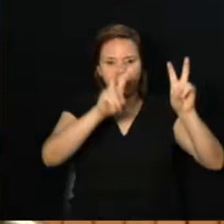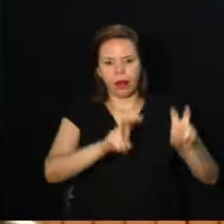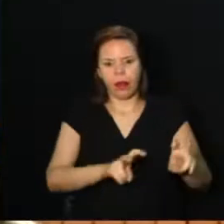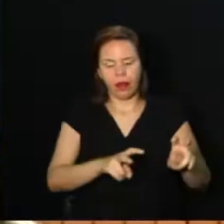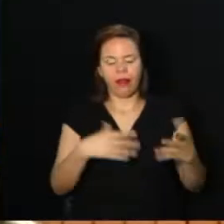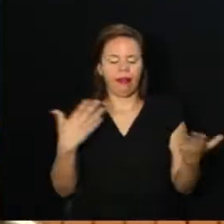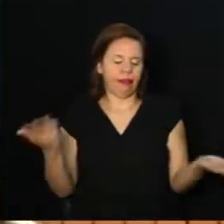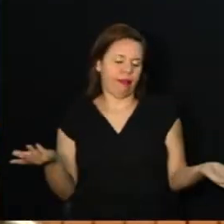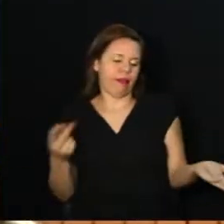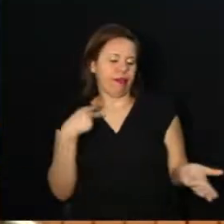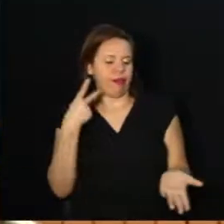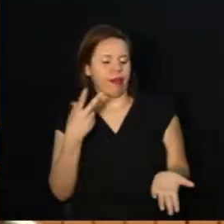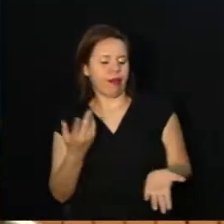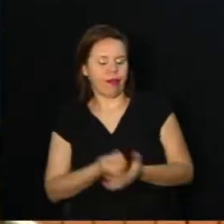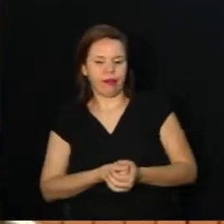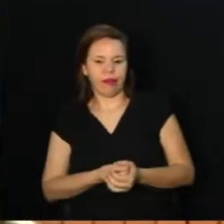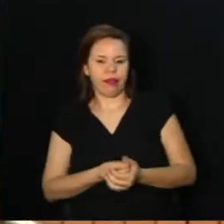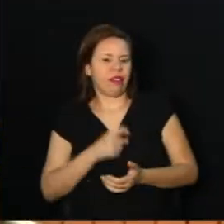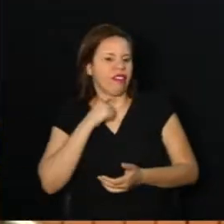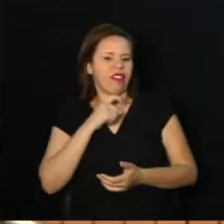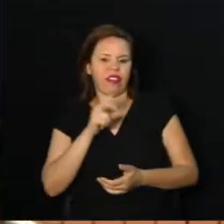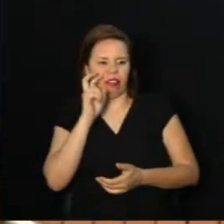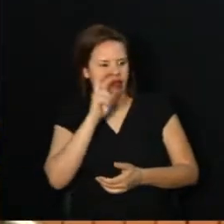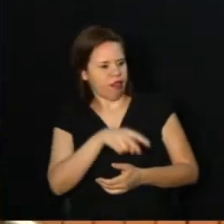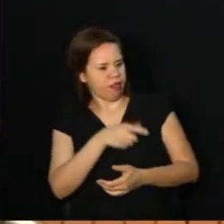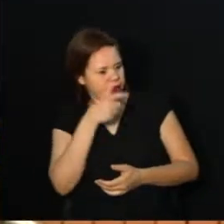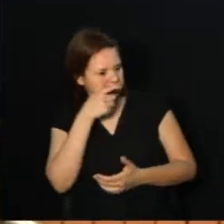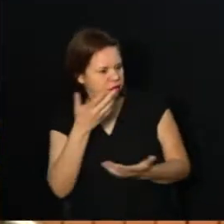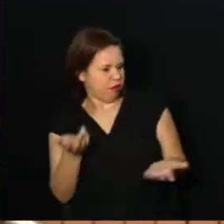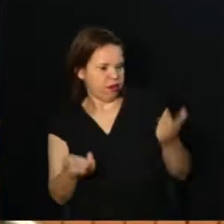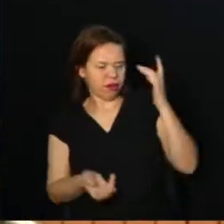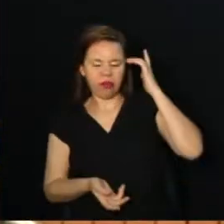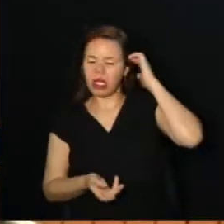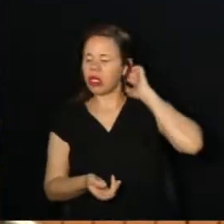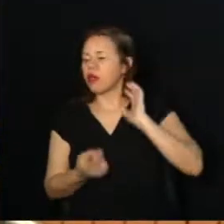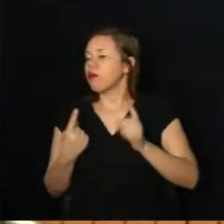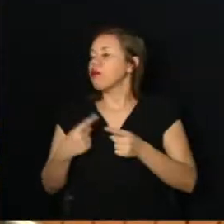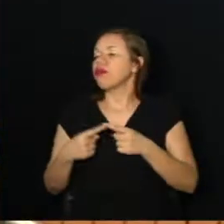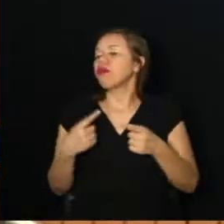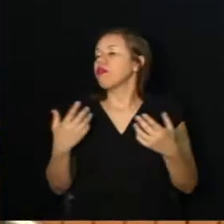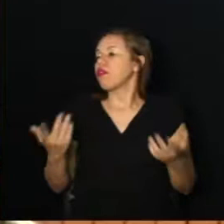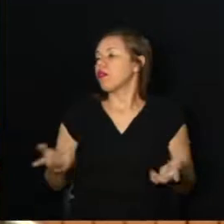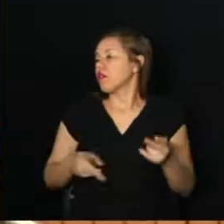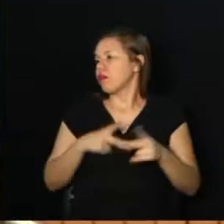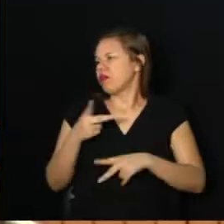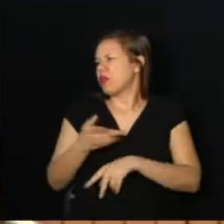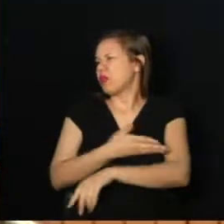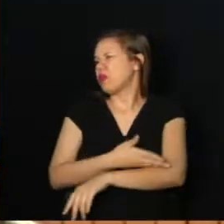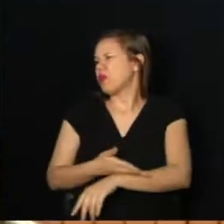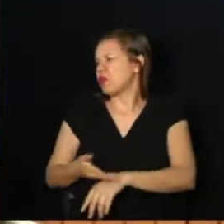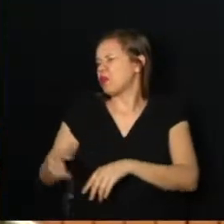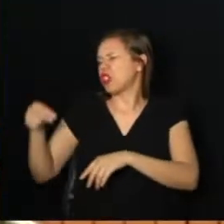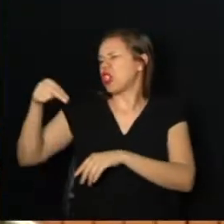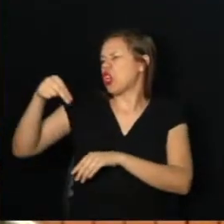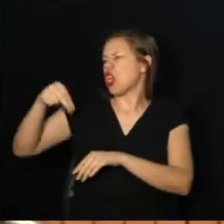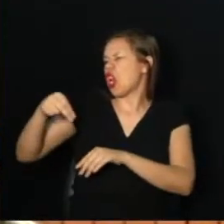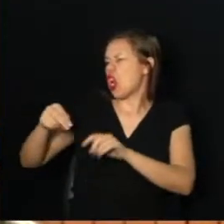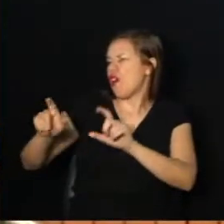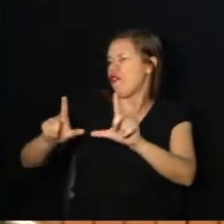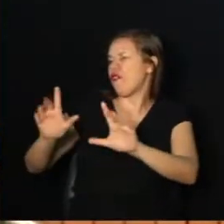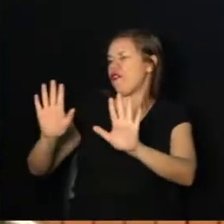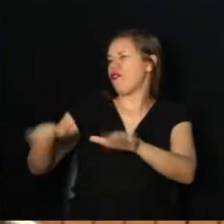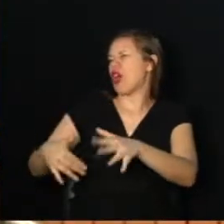vereador, mas ninguém vai assistir, viu? Porque o pessoal está acostumado com novela,